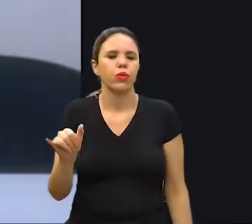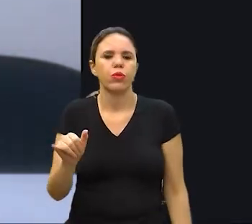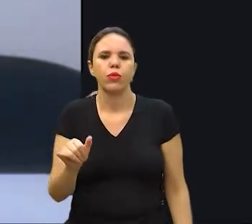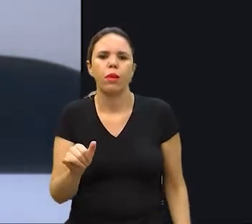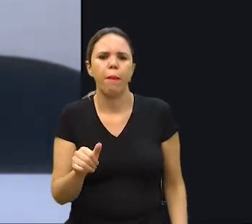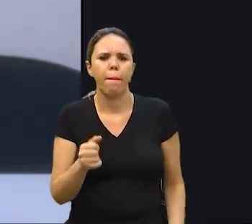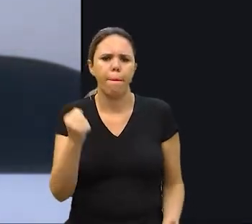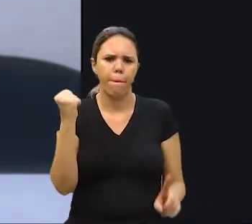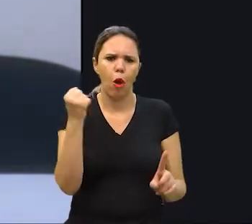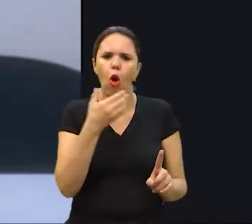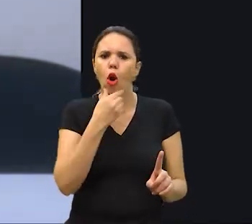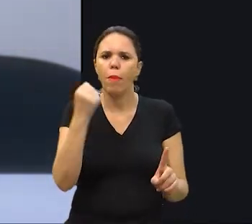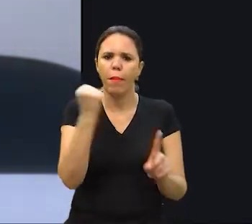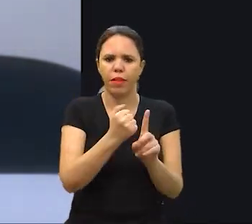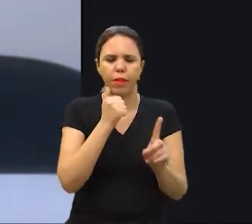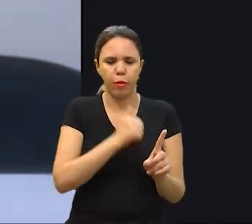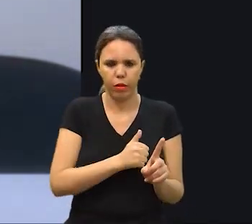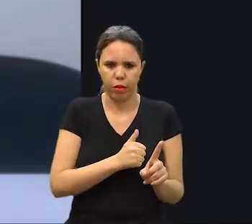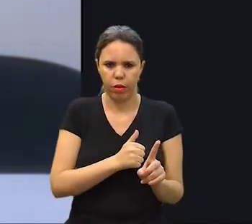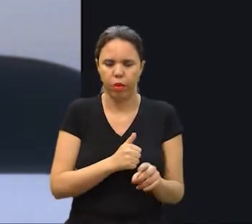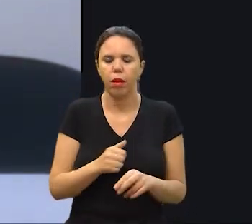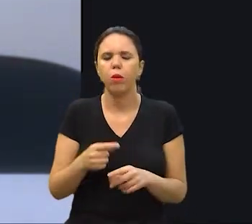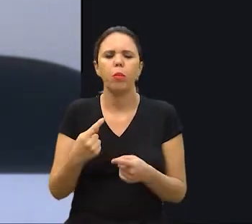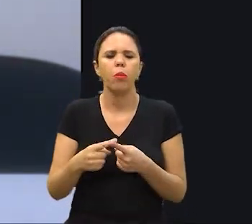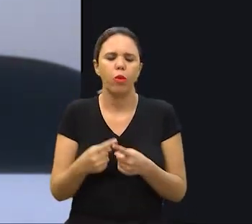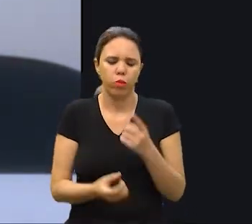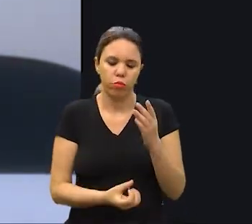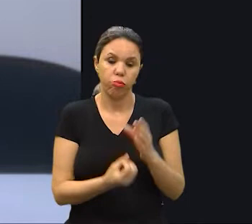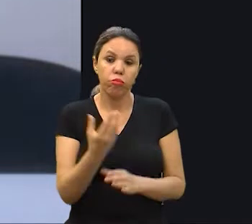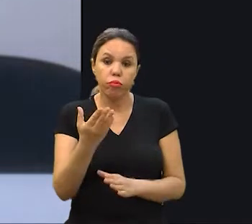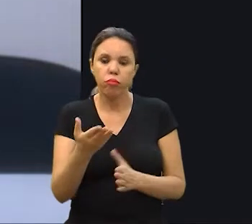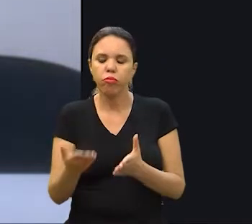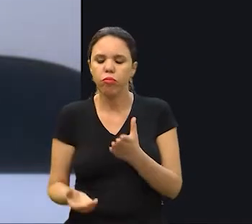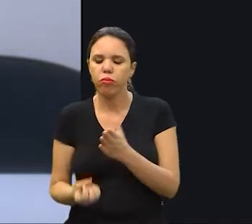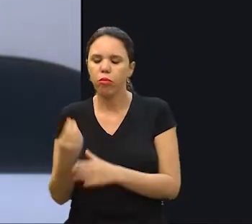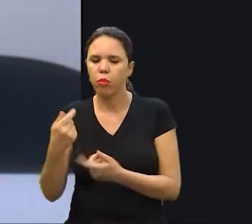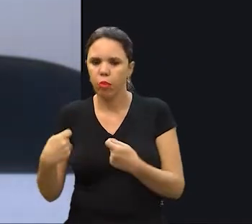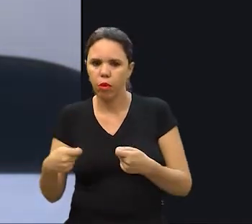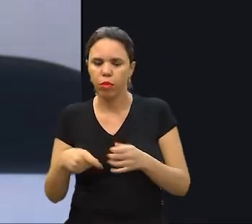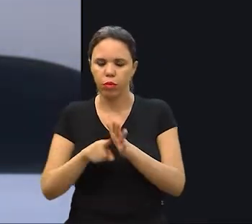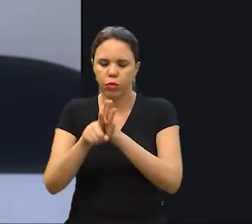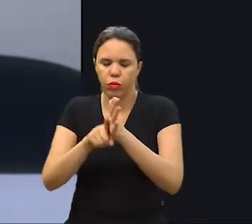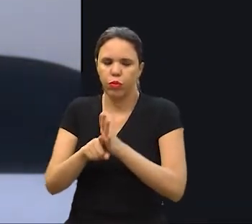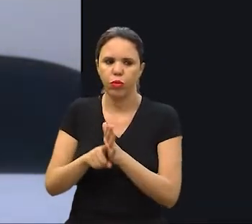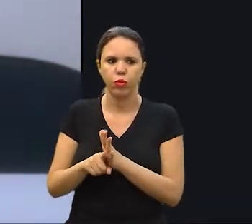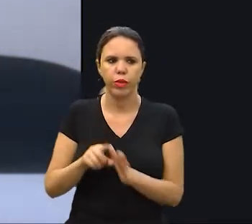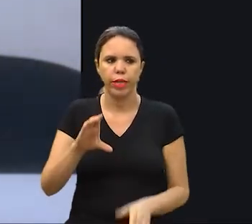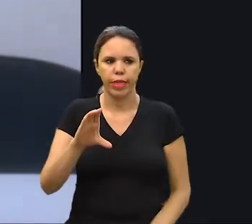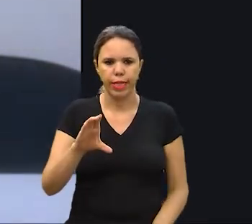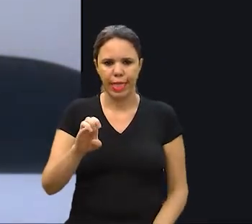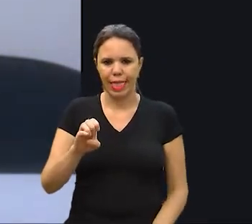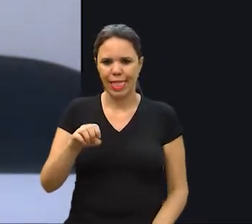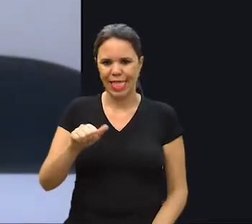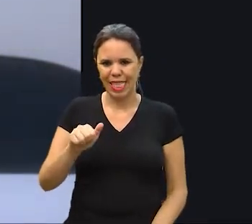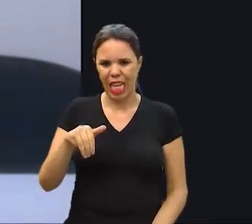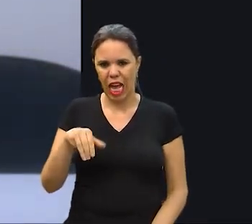o feminicídio. Nasceu de uma demanda dos estudos feitos pelo SEAMO,